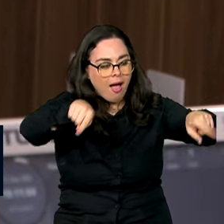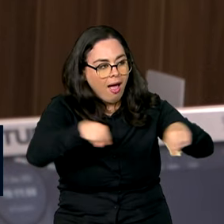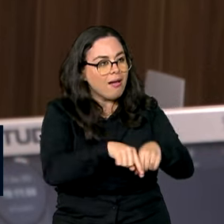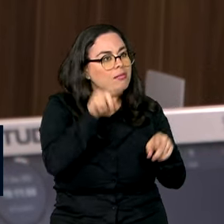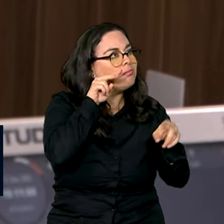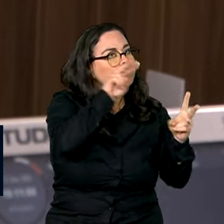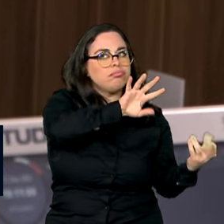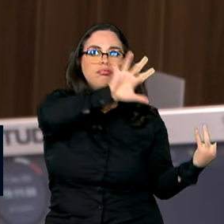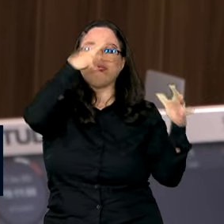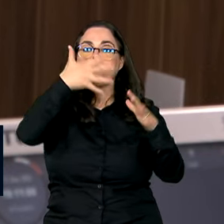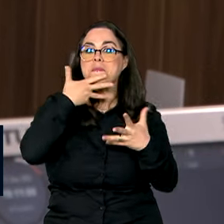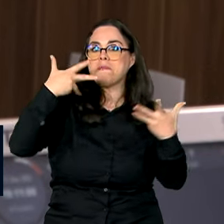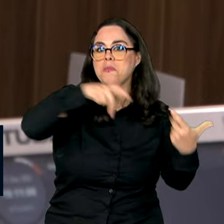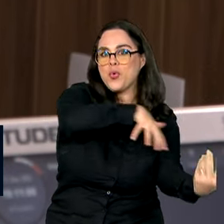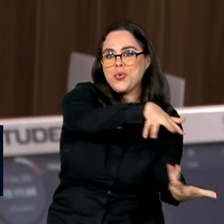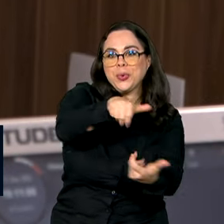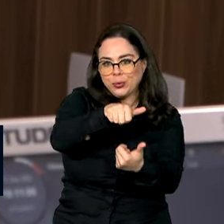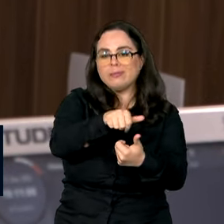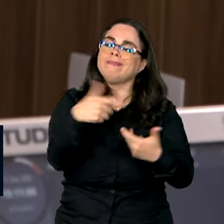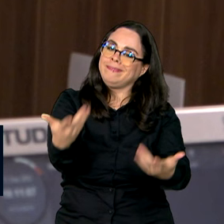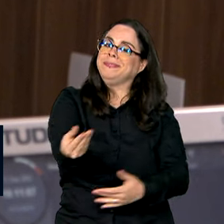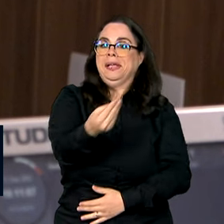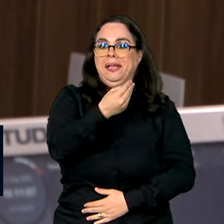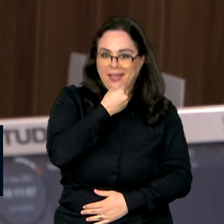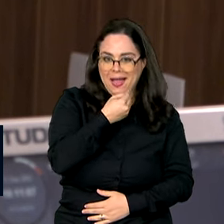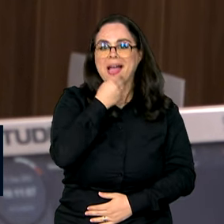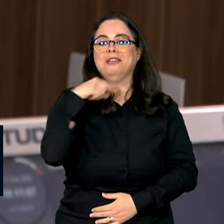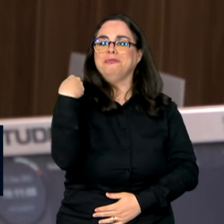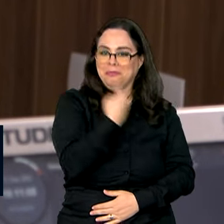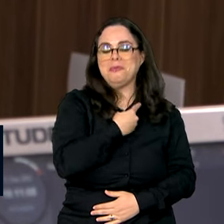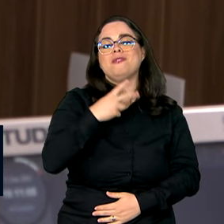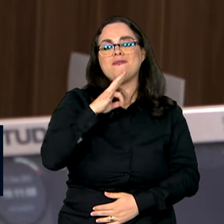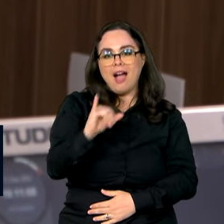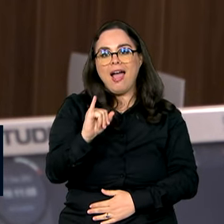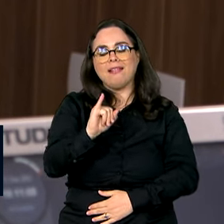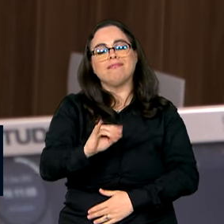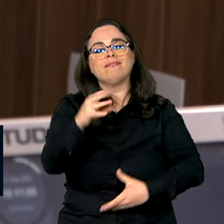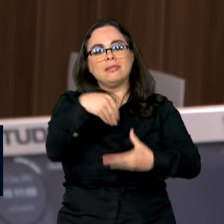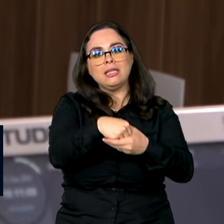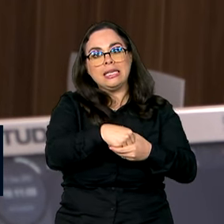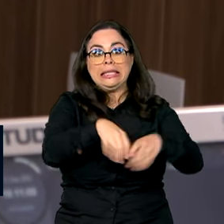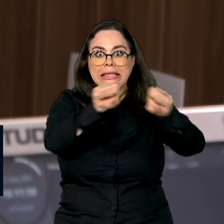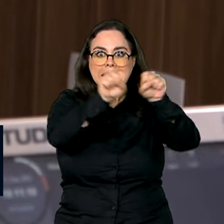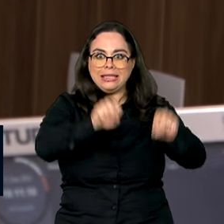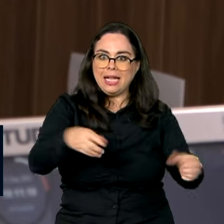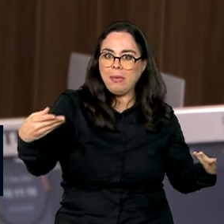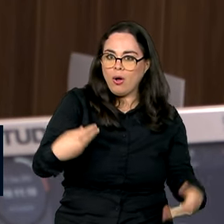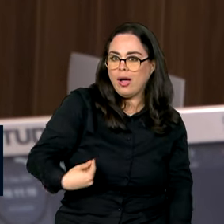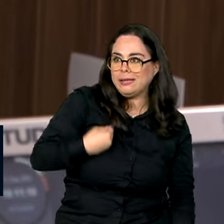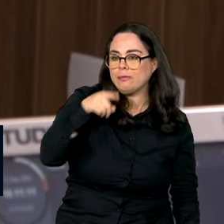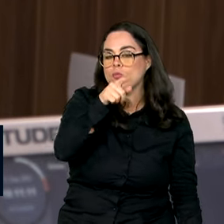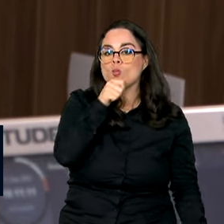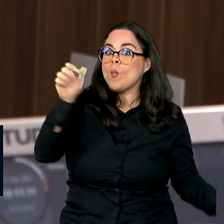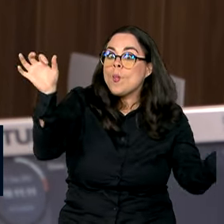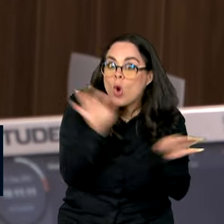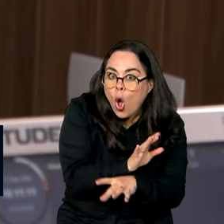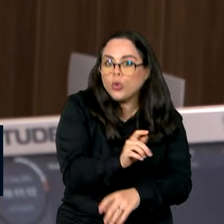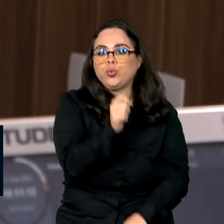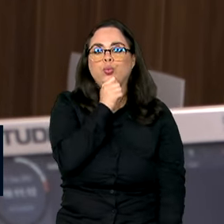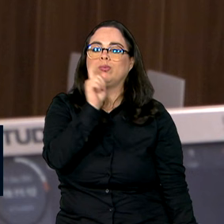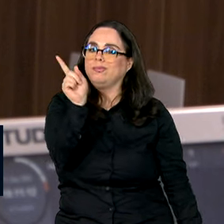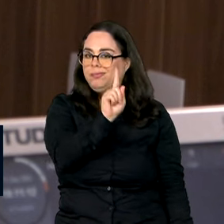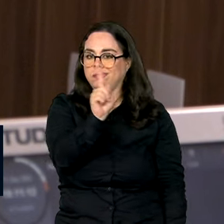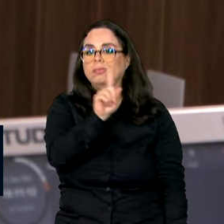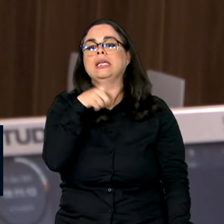no planeta. Então, obviamente que atual sistema de hospedagem não seria